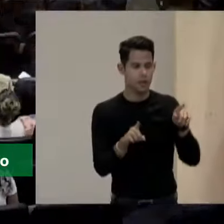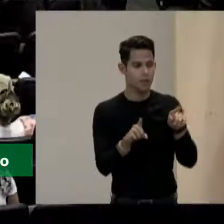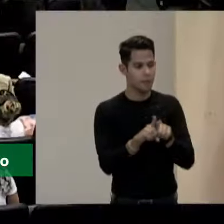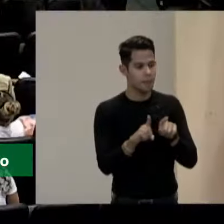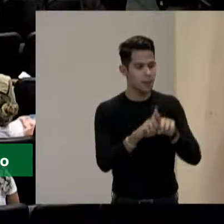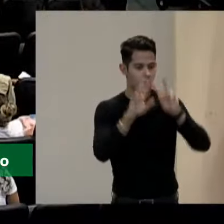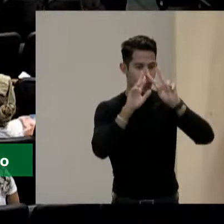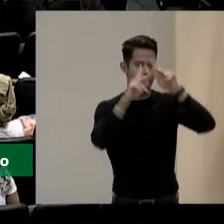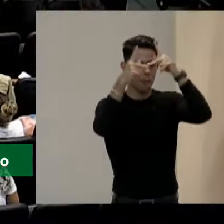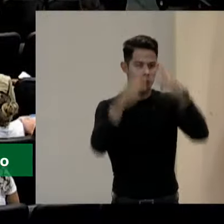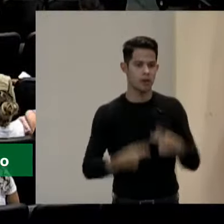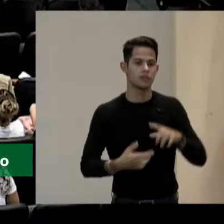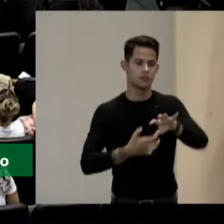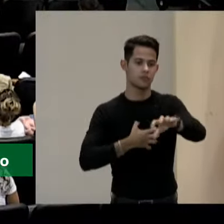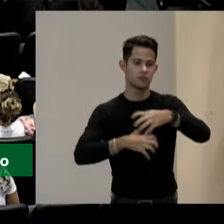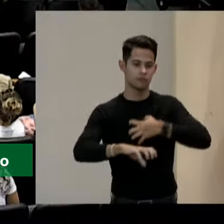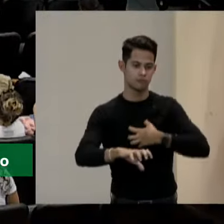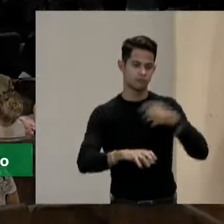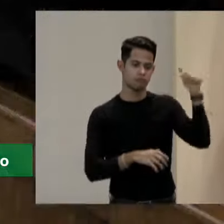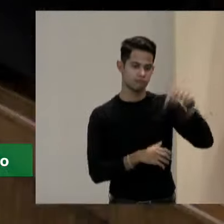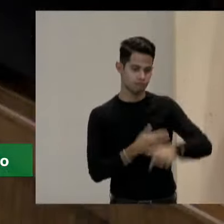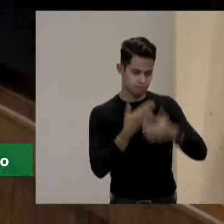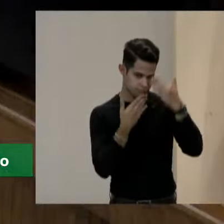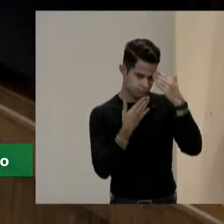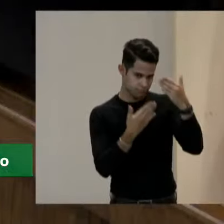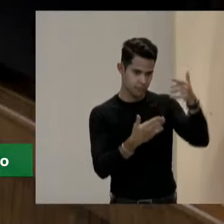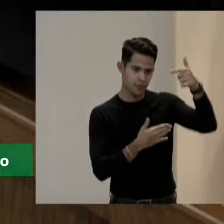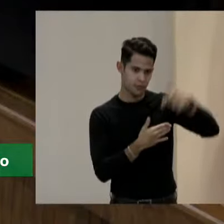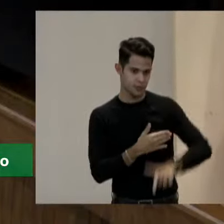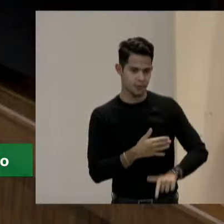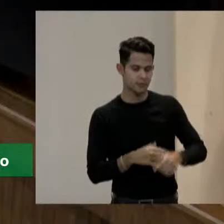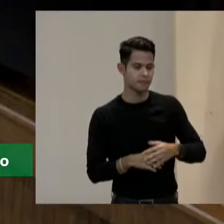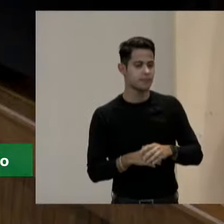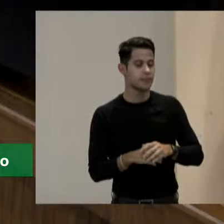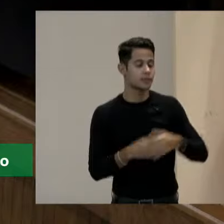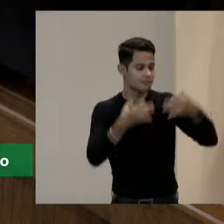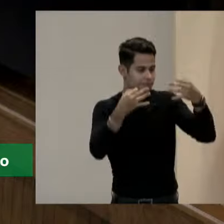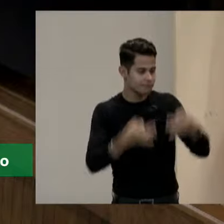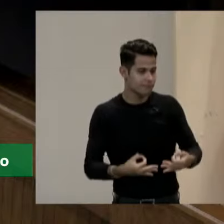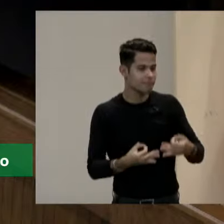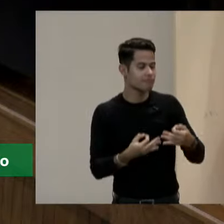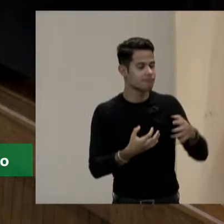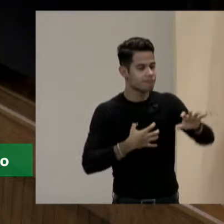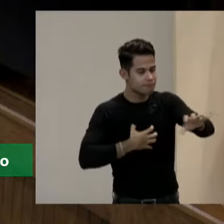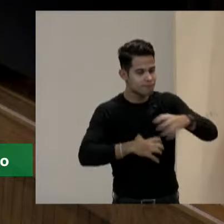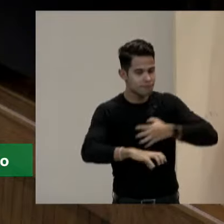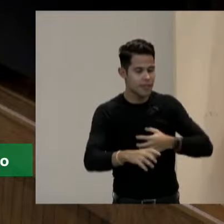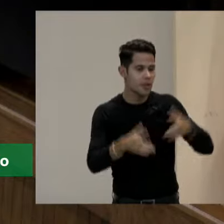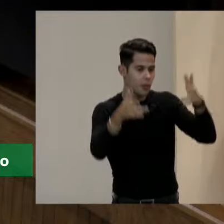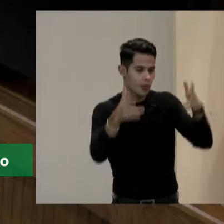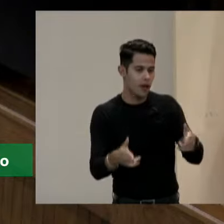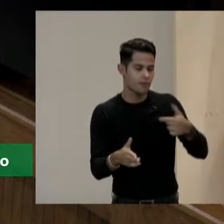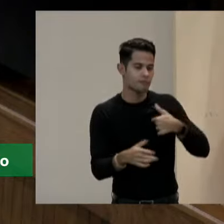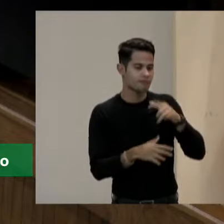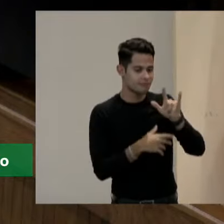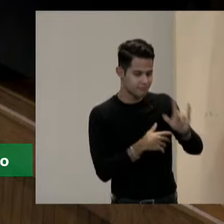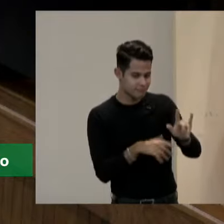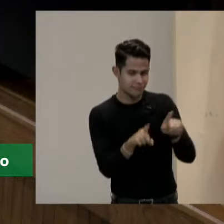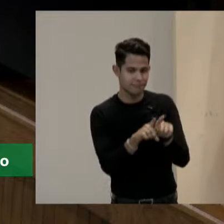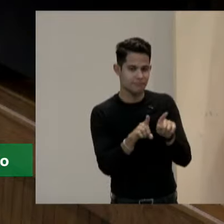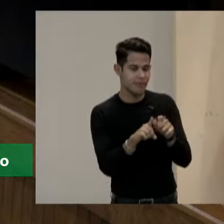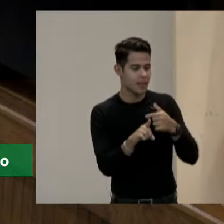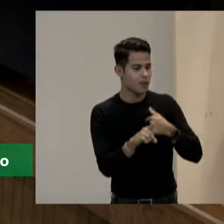humano, eu só tenho que agradecer. Então, pode ter certeza que o sentimento é recíproco. Também amo você, também sou